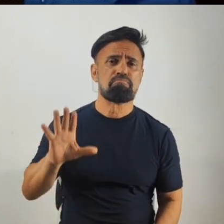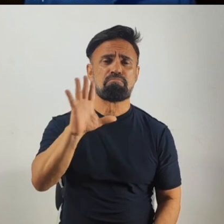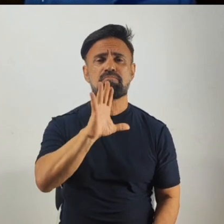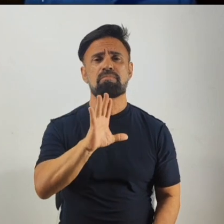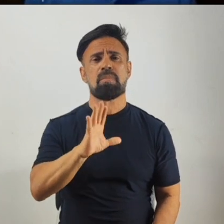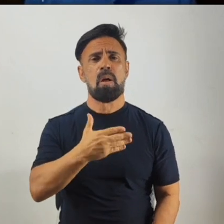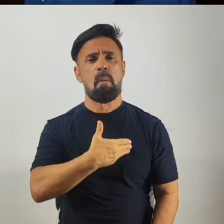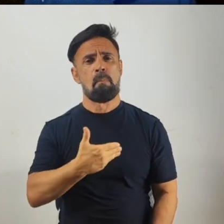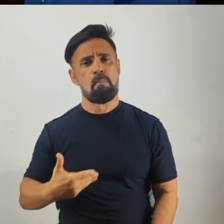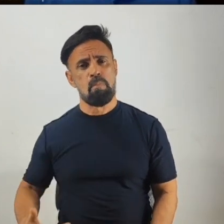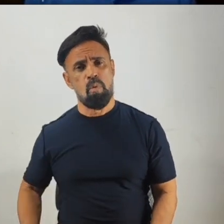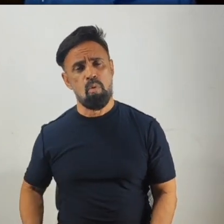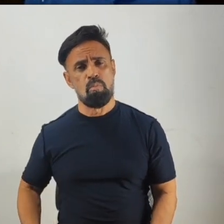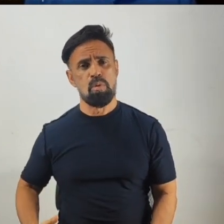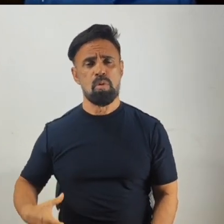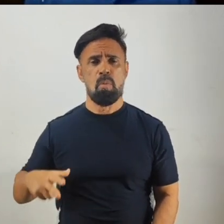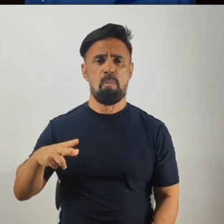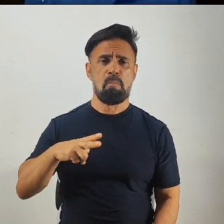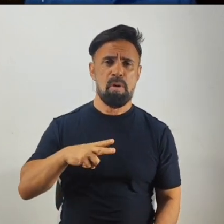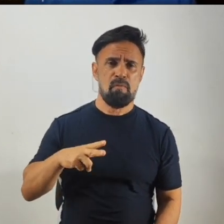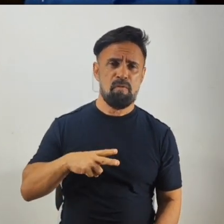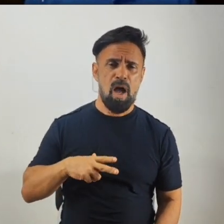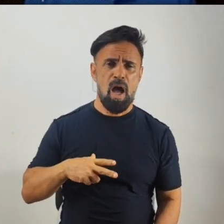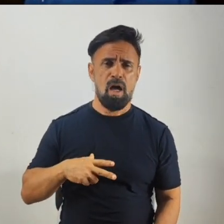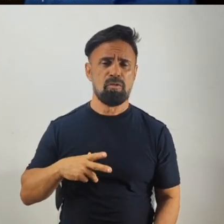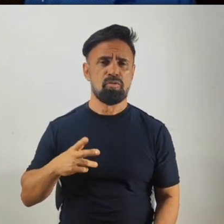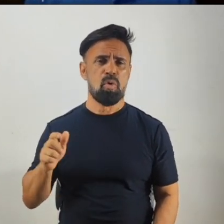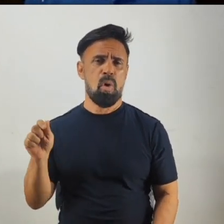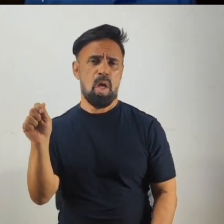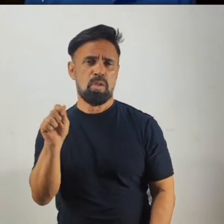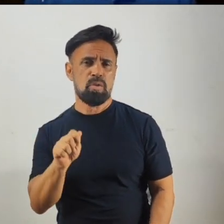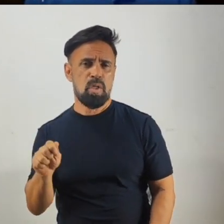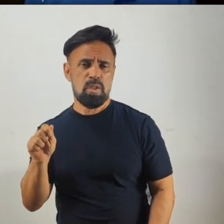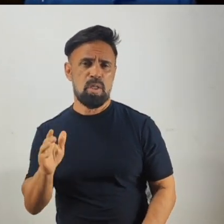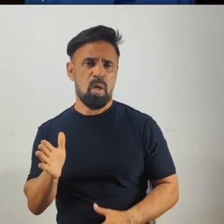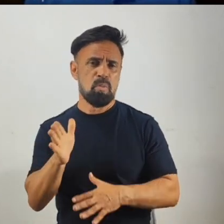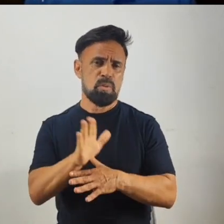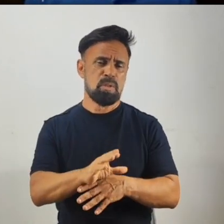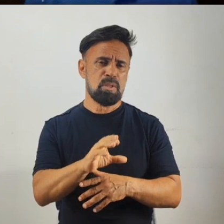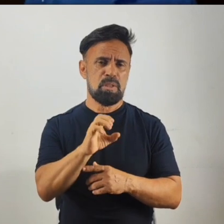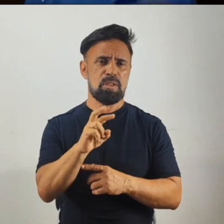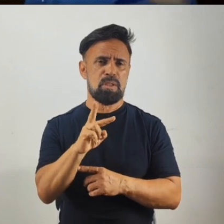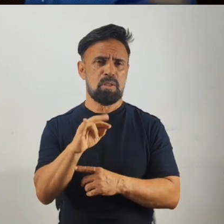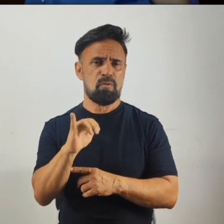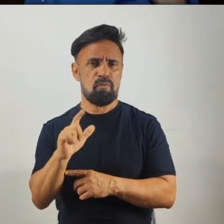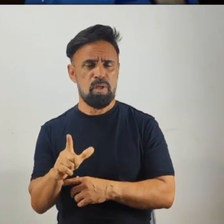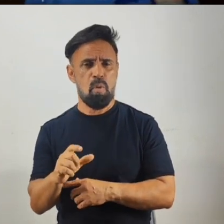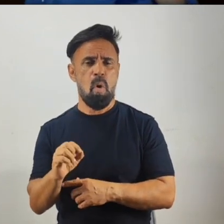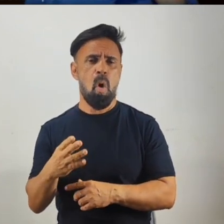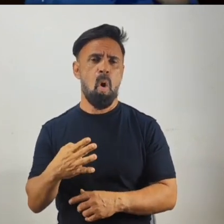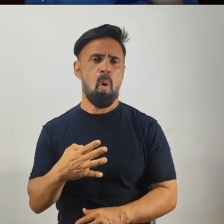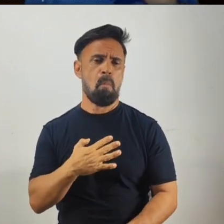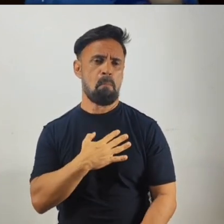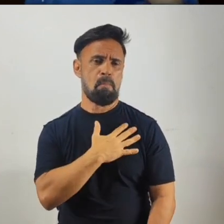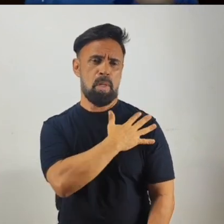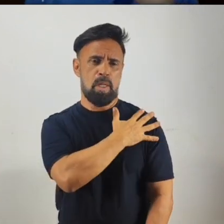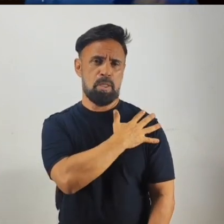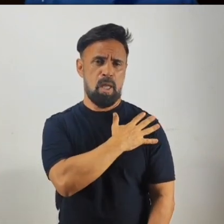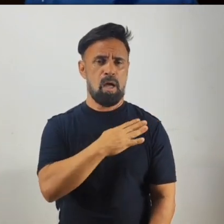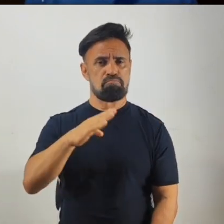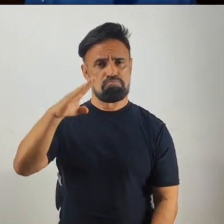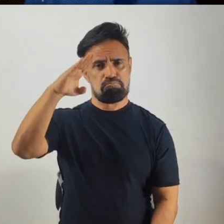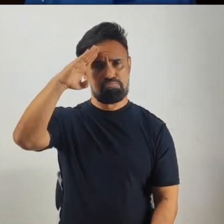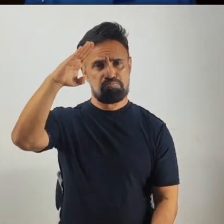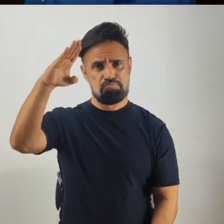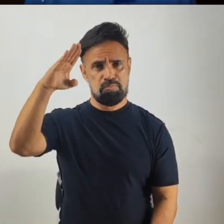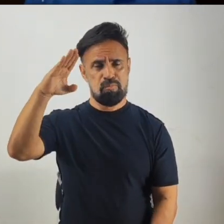no país, sejam eles públicos, privados, filantrópicos, civis